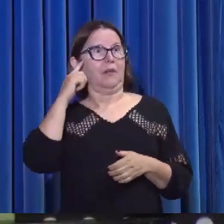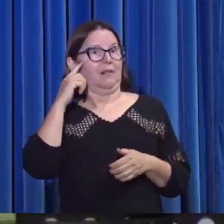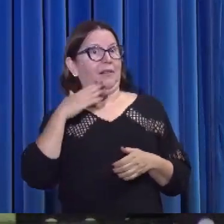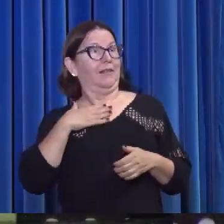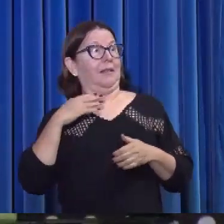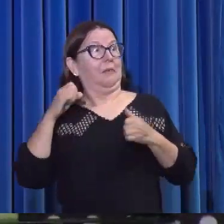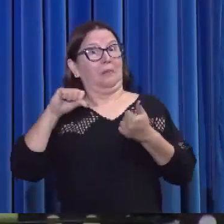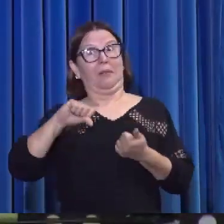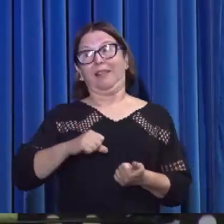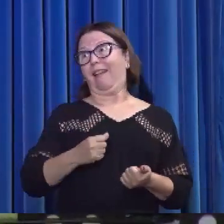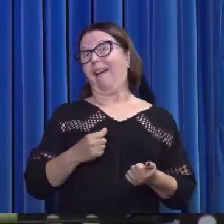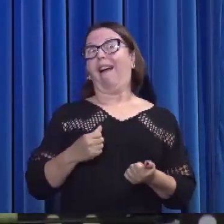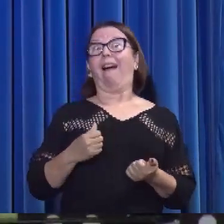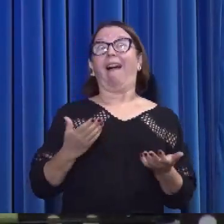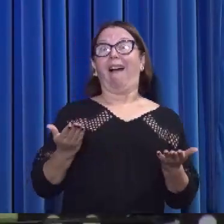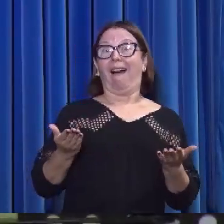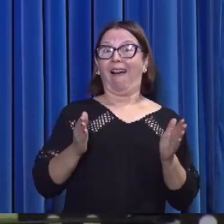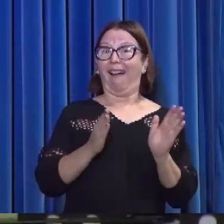batizou.